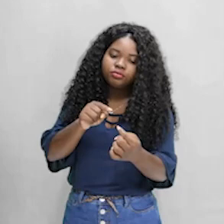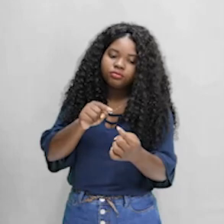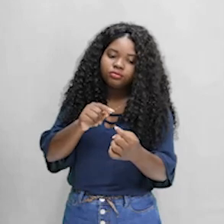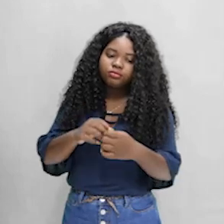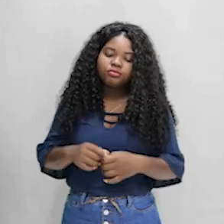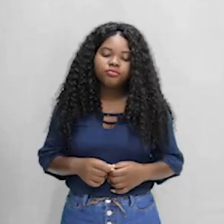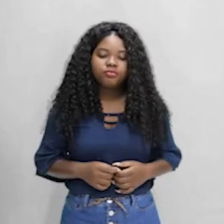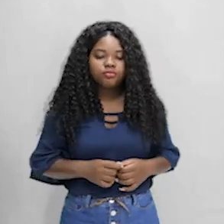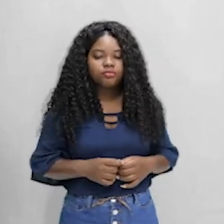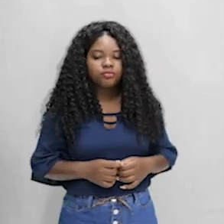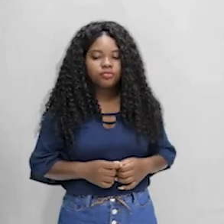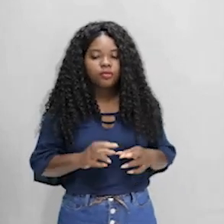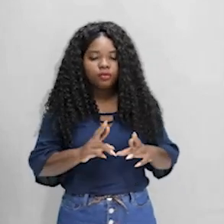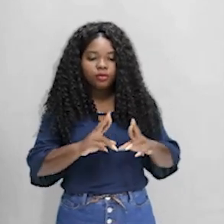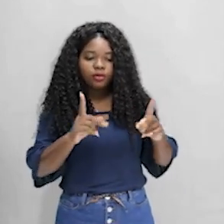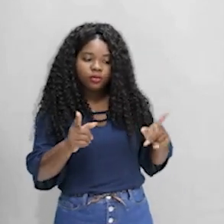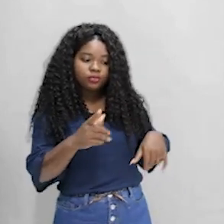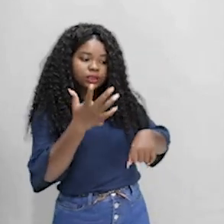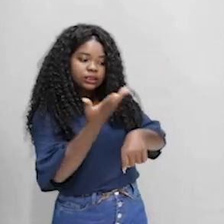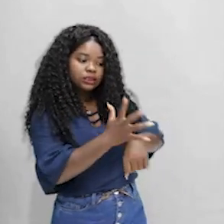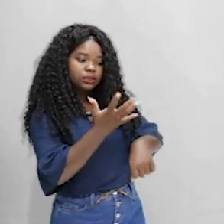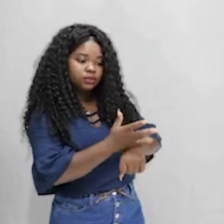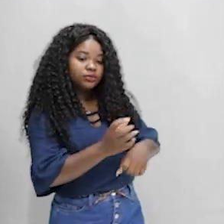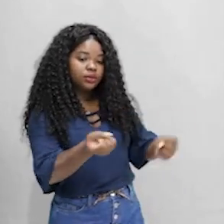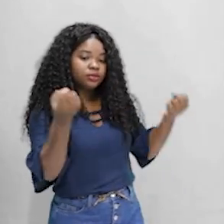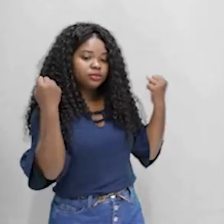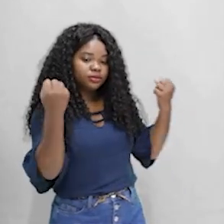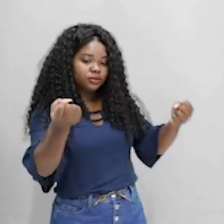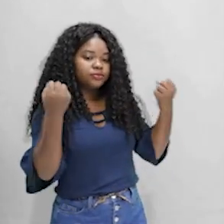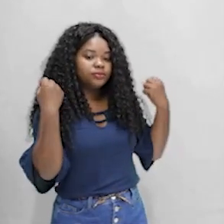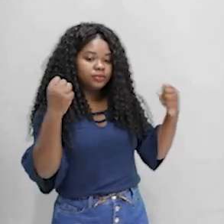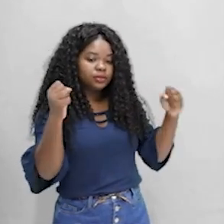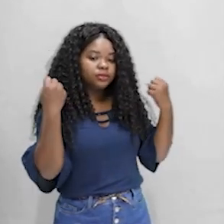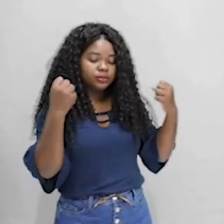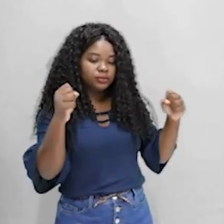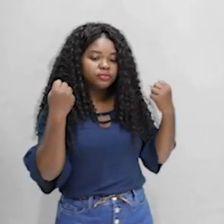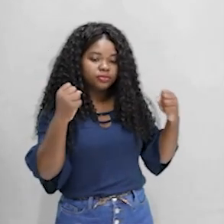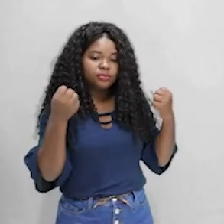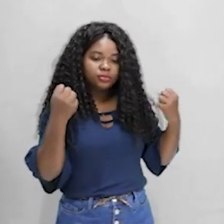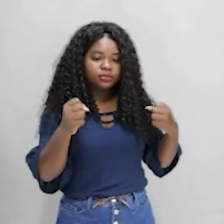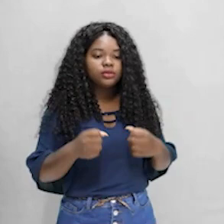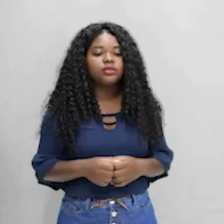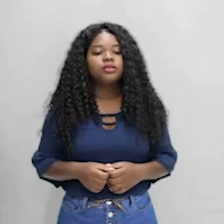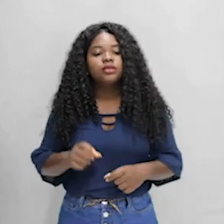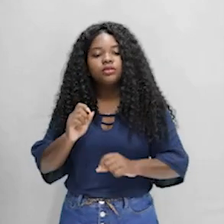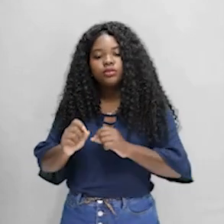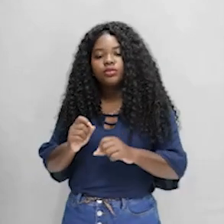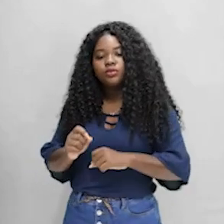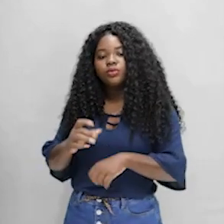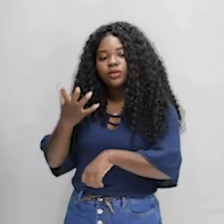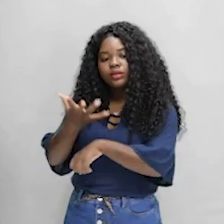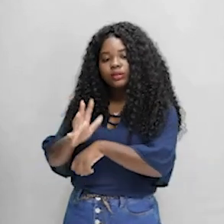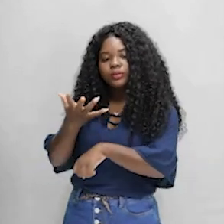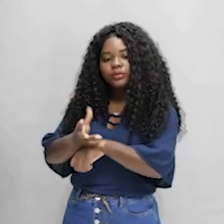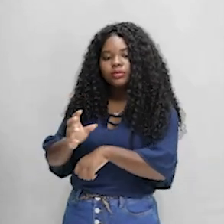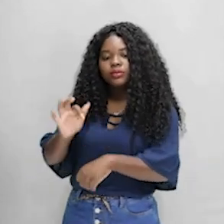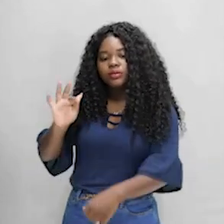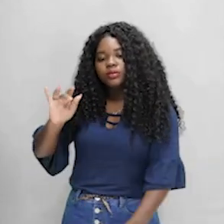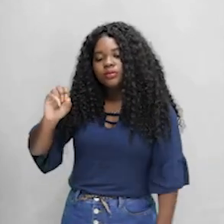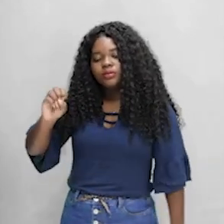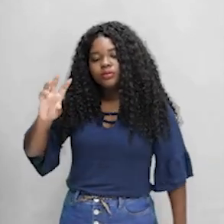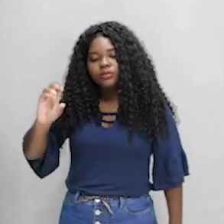É isso que difere a atividade física de exercício físico. Atividade física seria o que então,